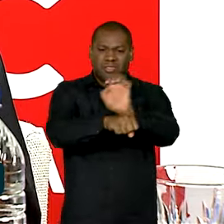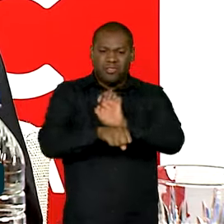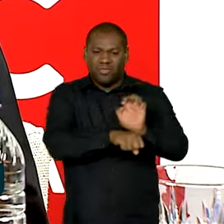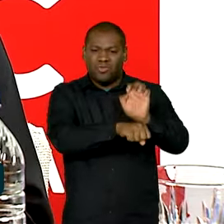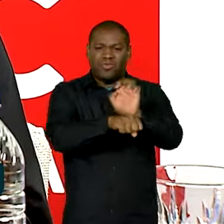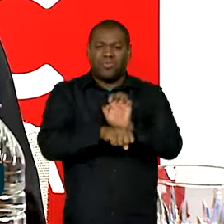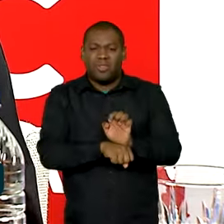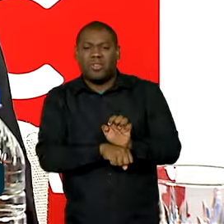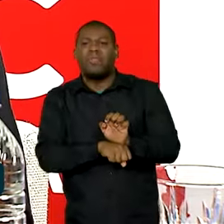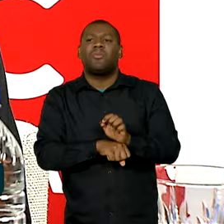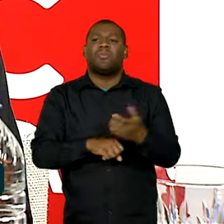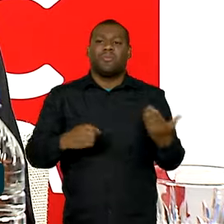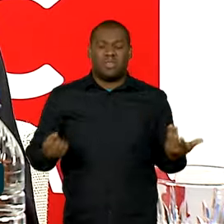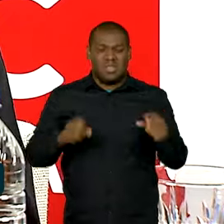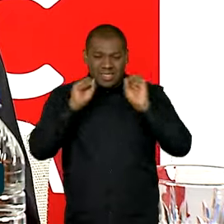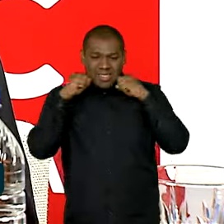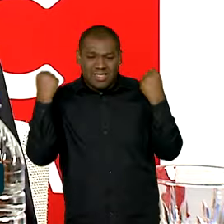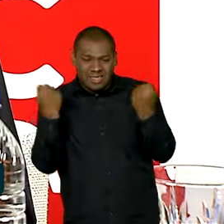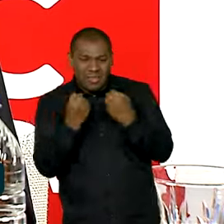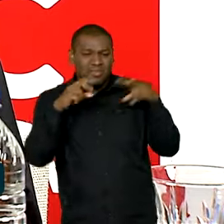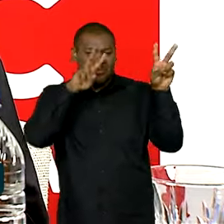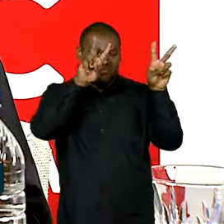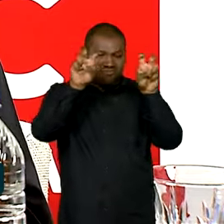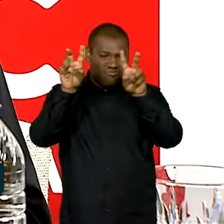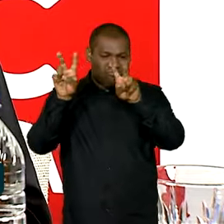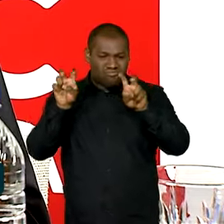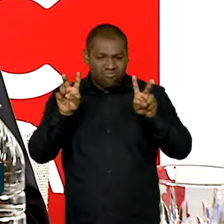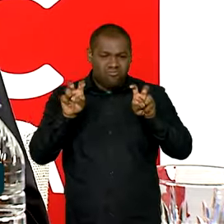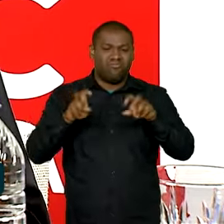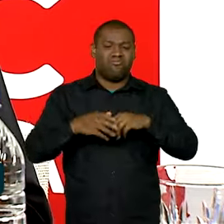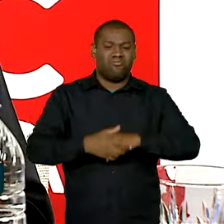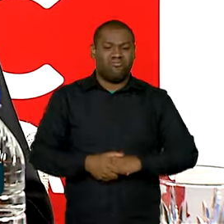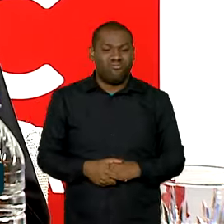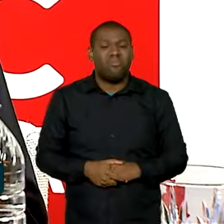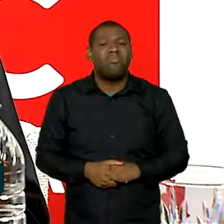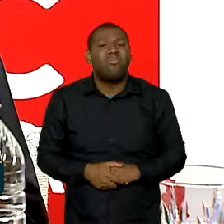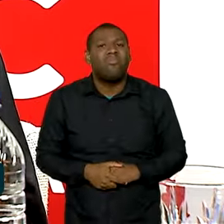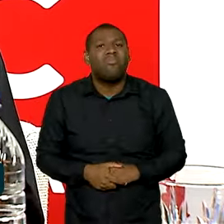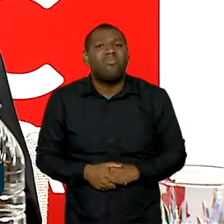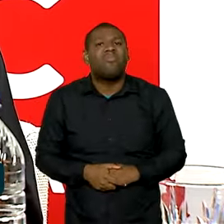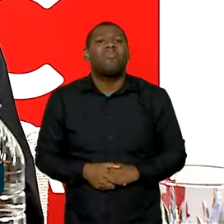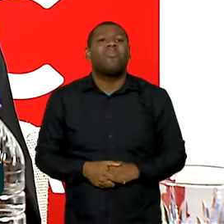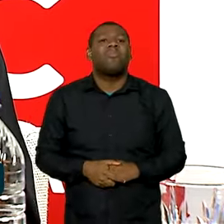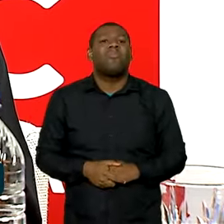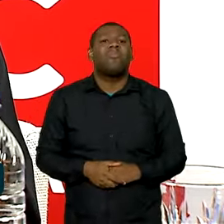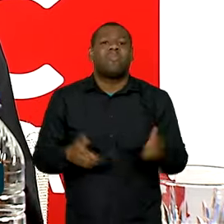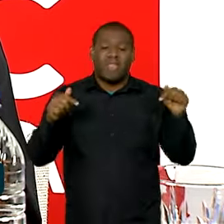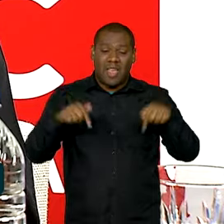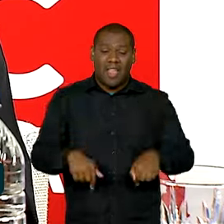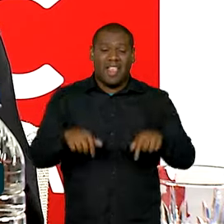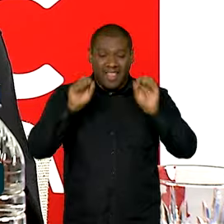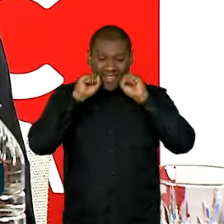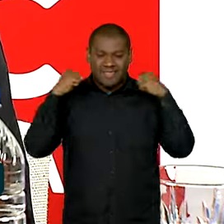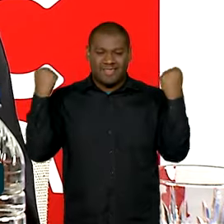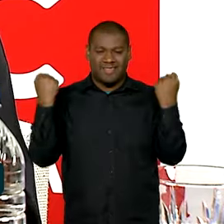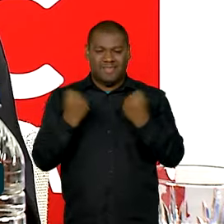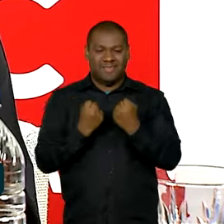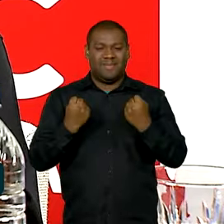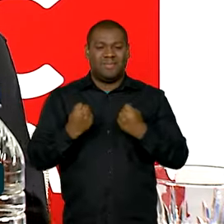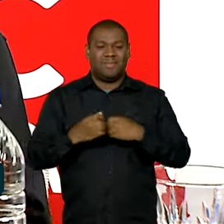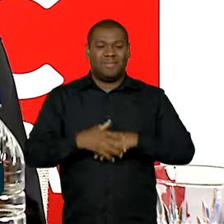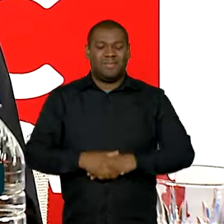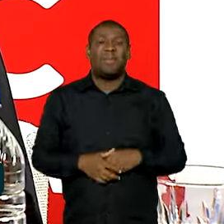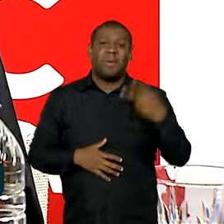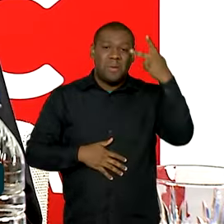estados, as conferências temáticas também. Então, estamos em estado de conferência, de colóquio,